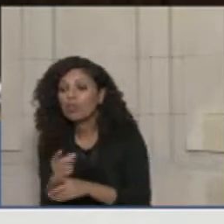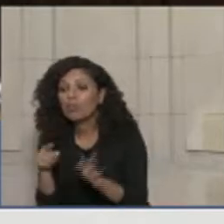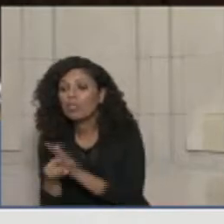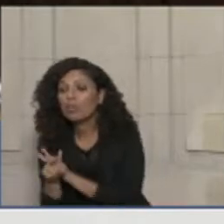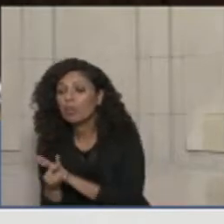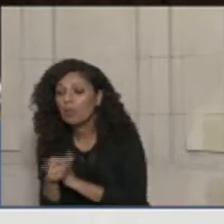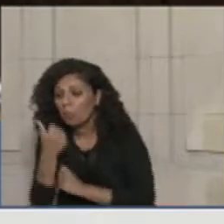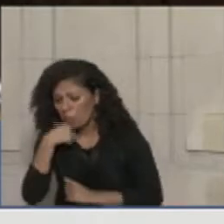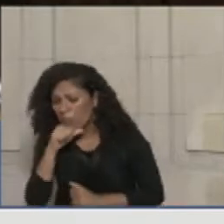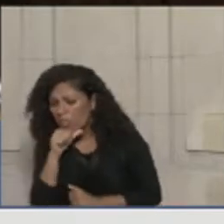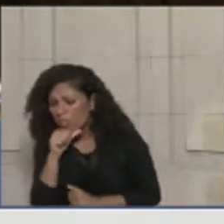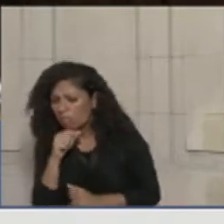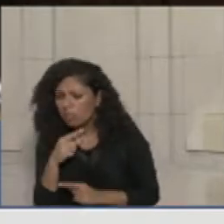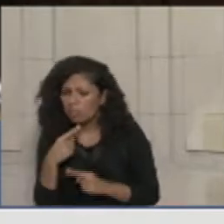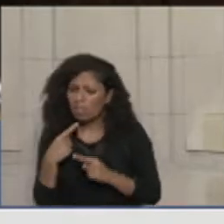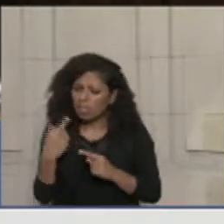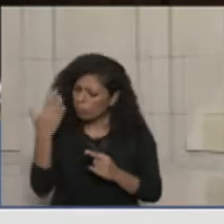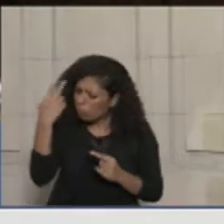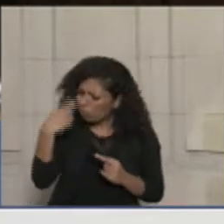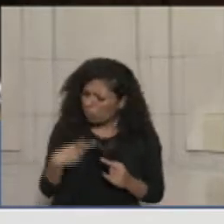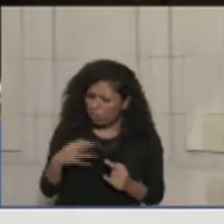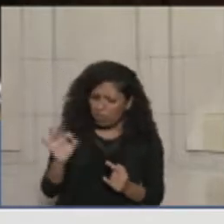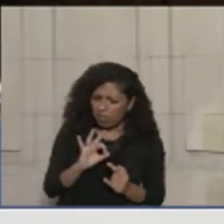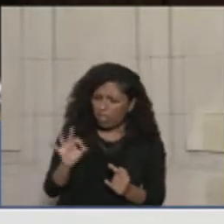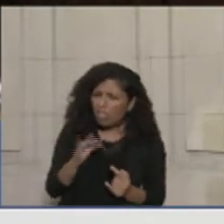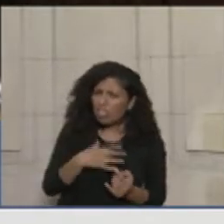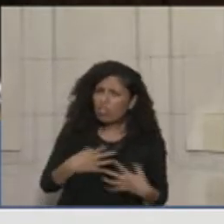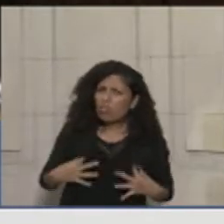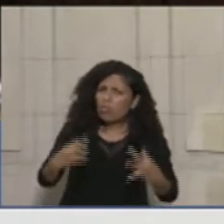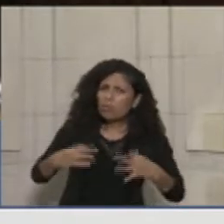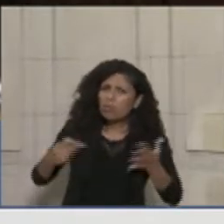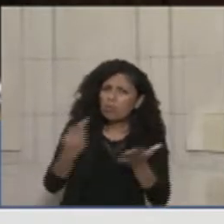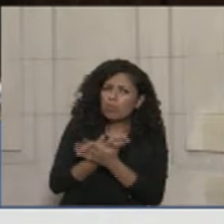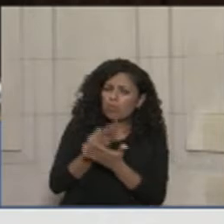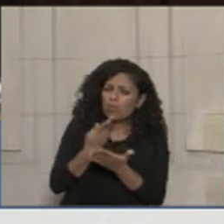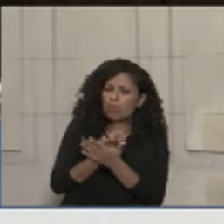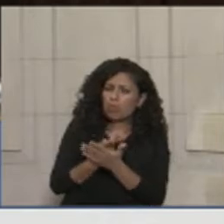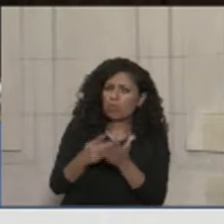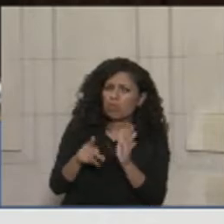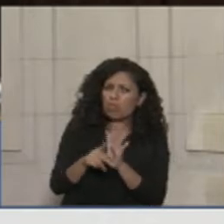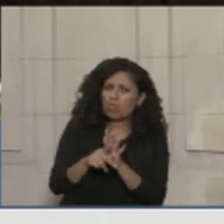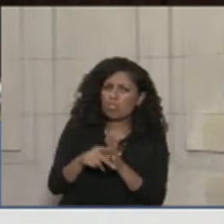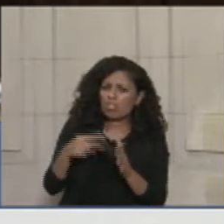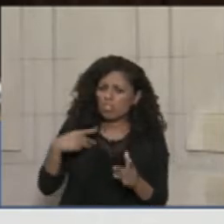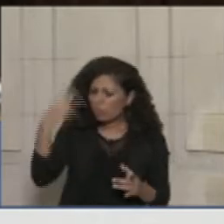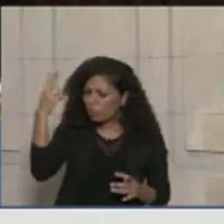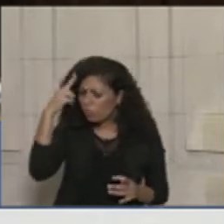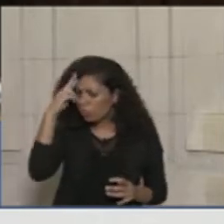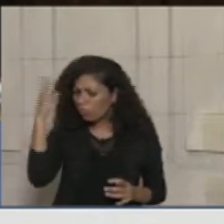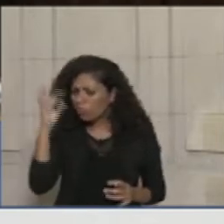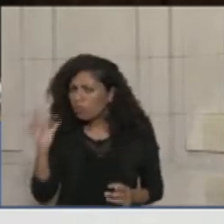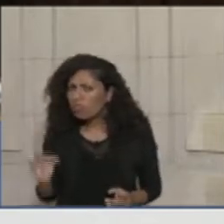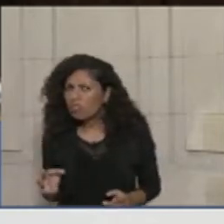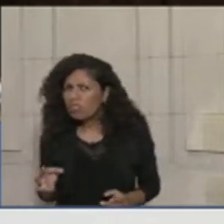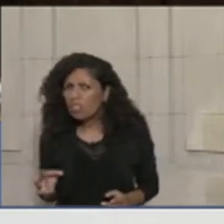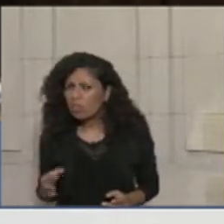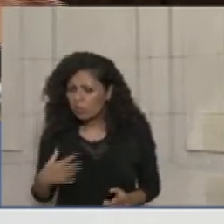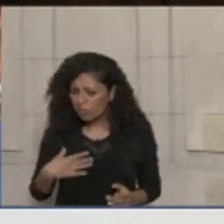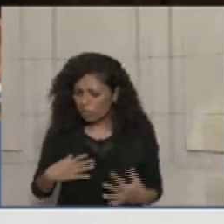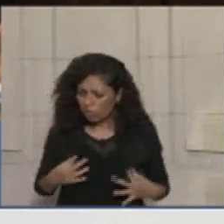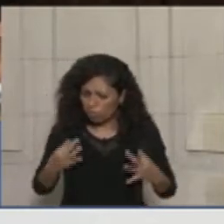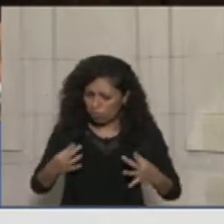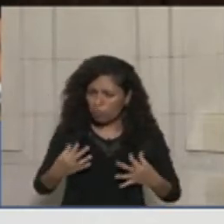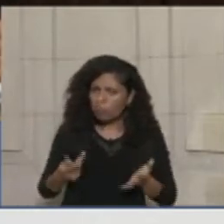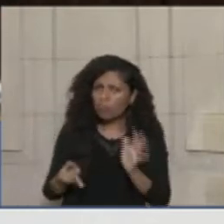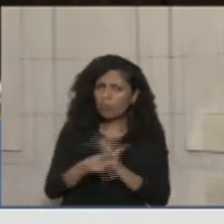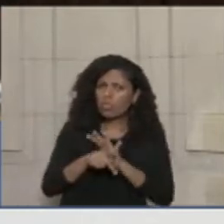foi: mãe, eles não viram que eu estava de uniforme de escola? Eles não viram que eu sou estudante? Ou